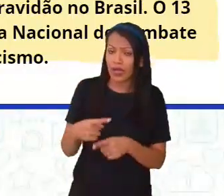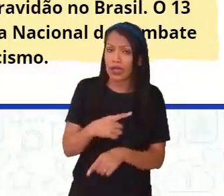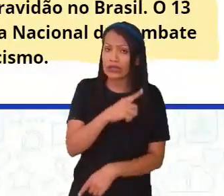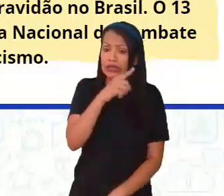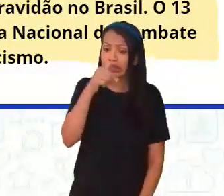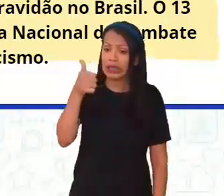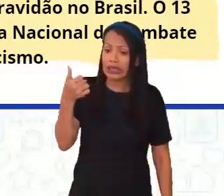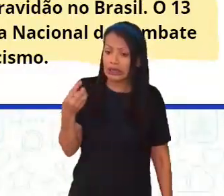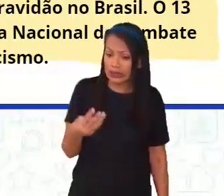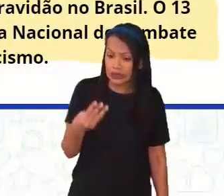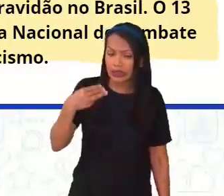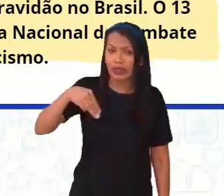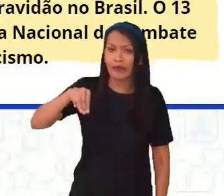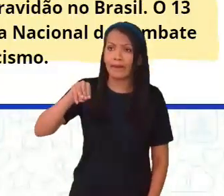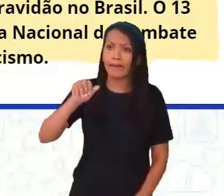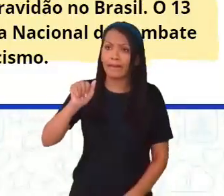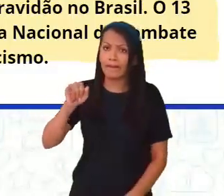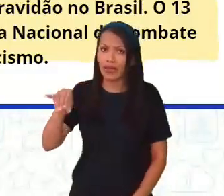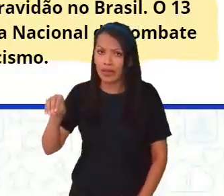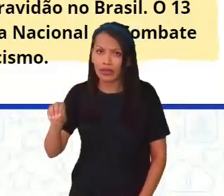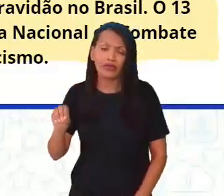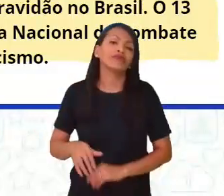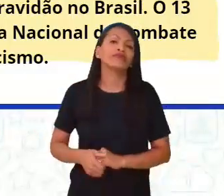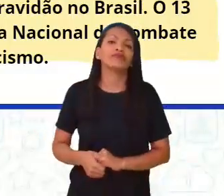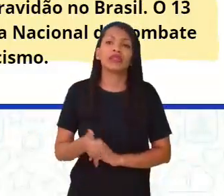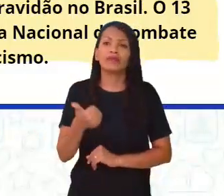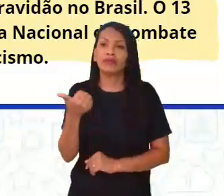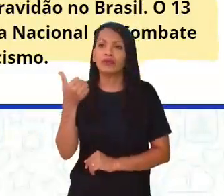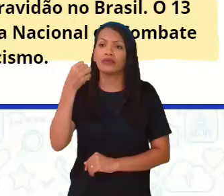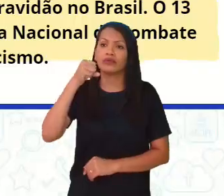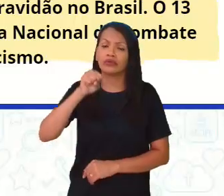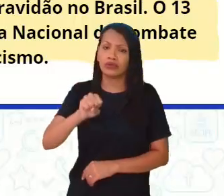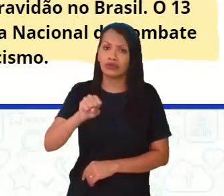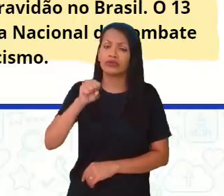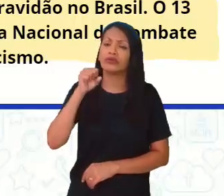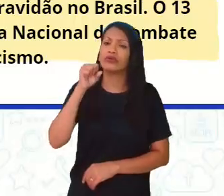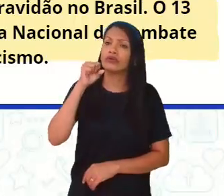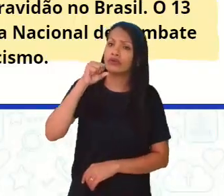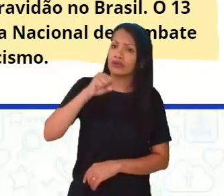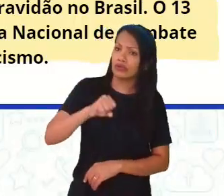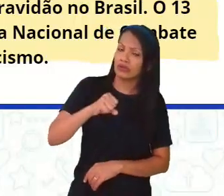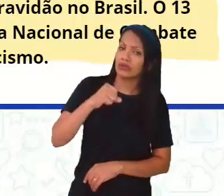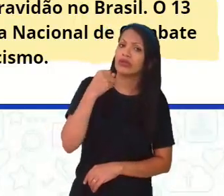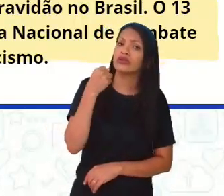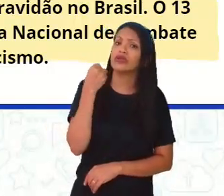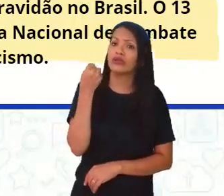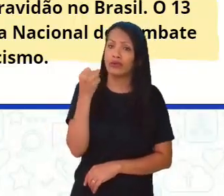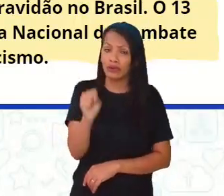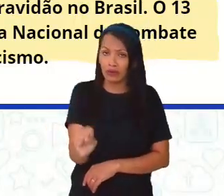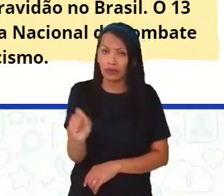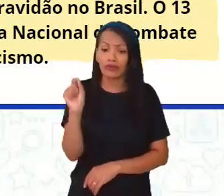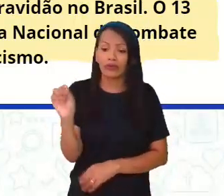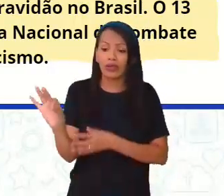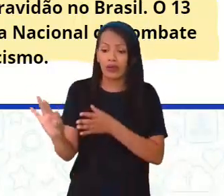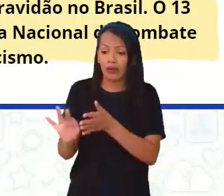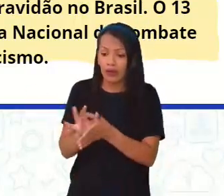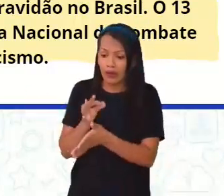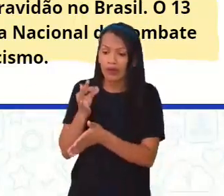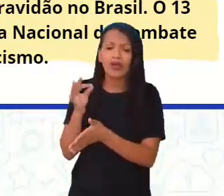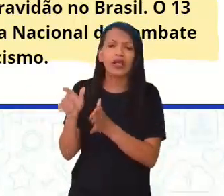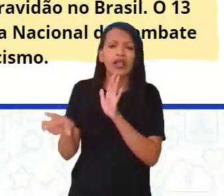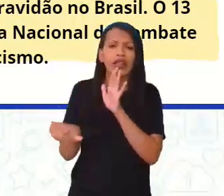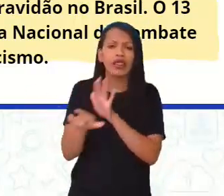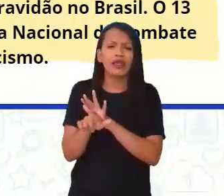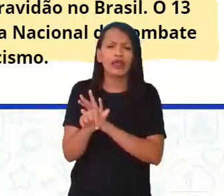maio? Porque foi no dia 13 de maio de 1888 que foi assinada a Lei Áurea. E a Lei Áurea, ela